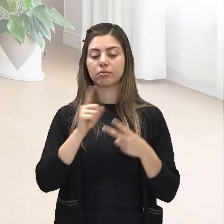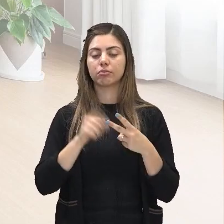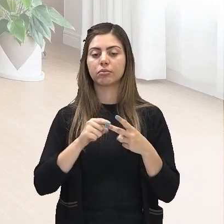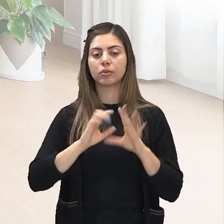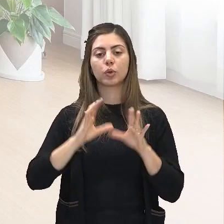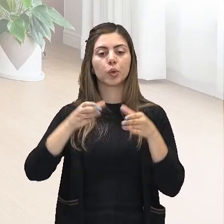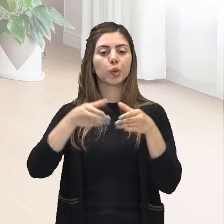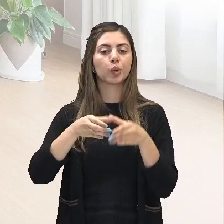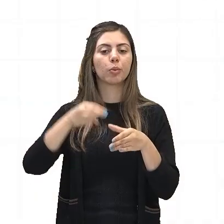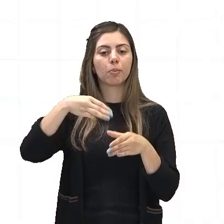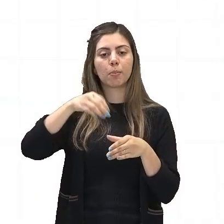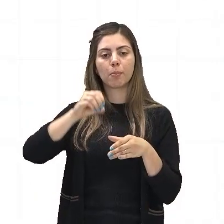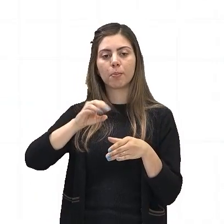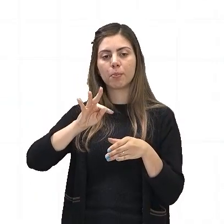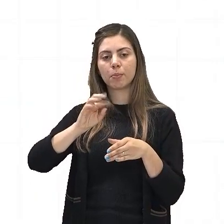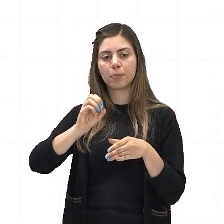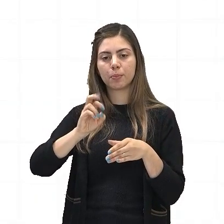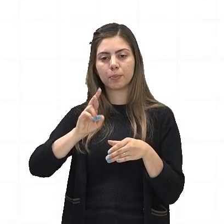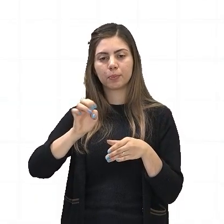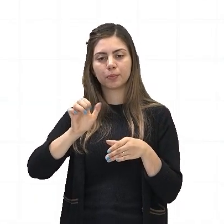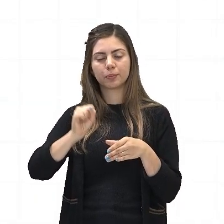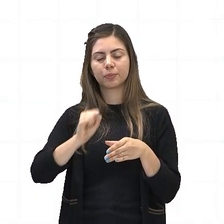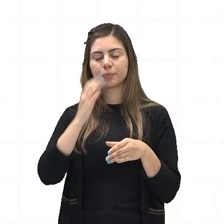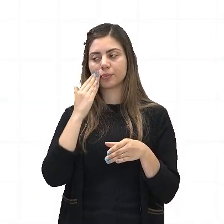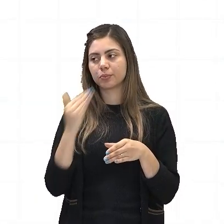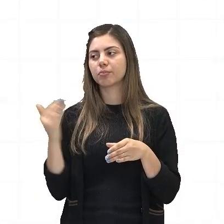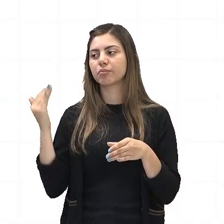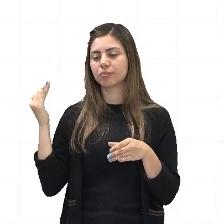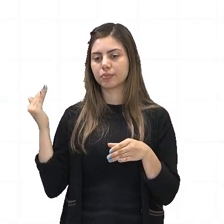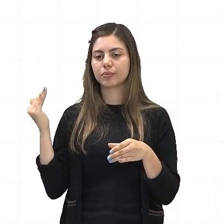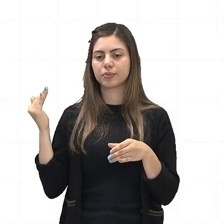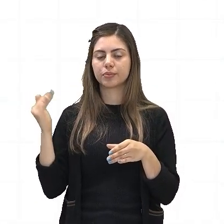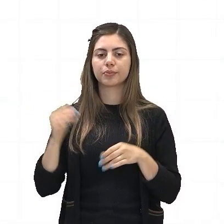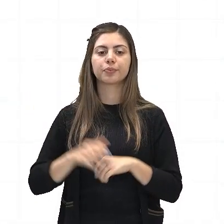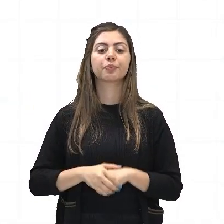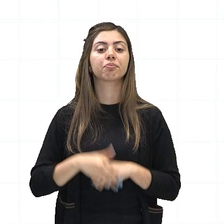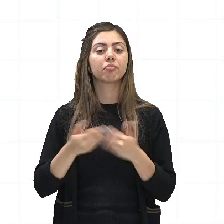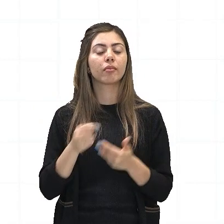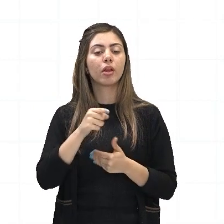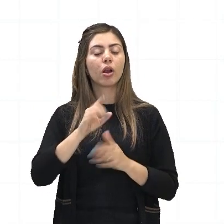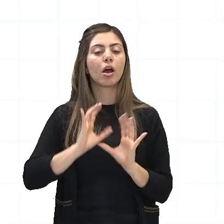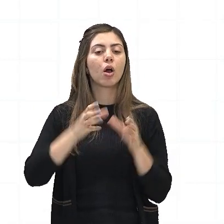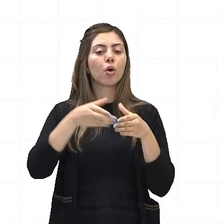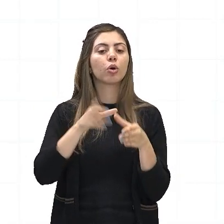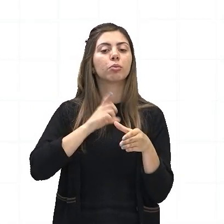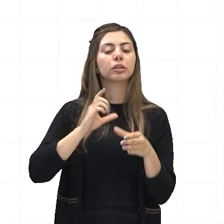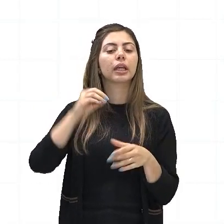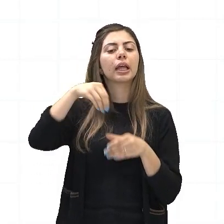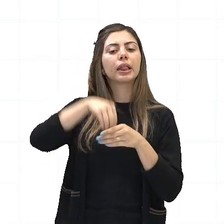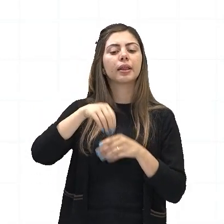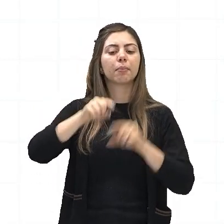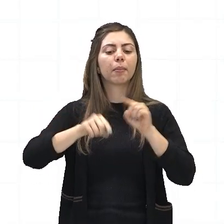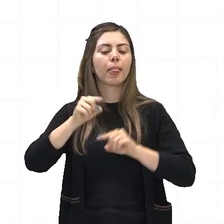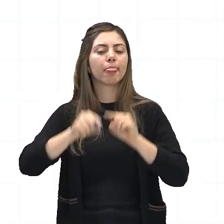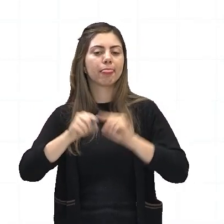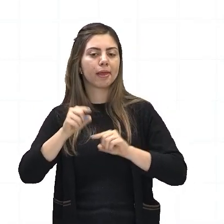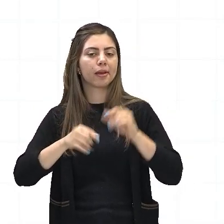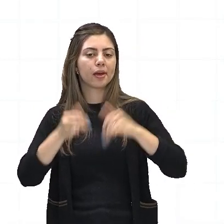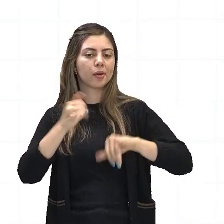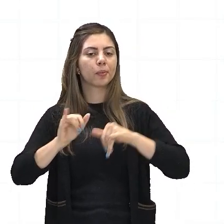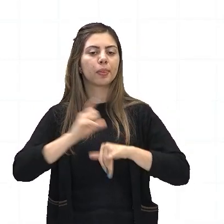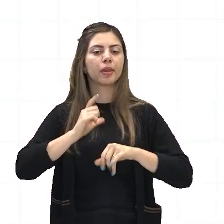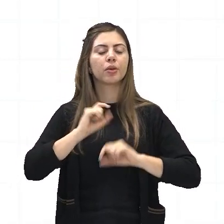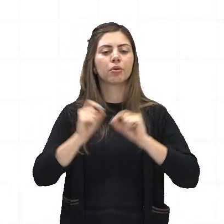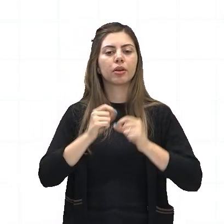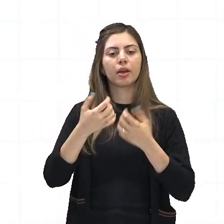os motores, como a gente observa nessa imagem. Os motores possuem em seu interior um motor que transforma